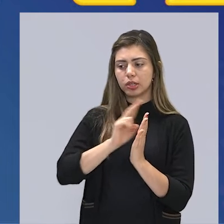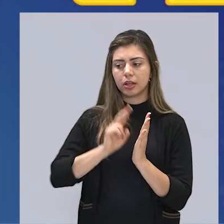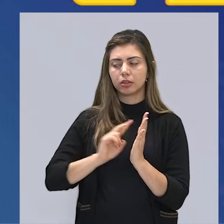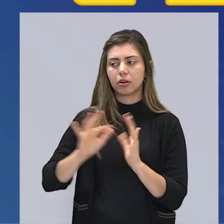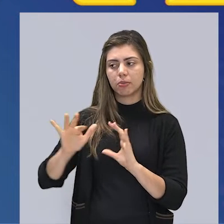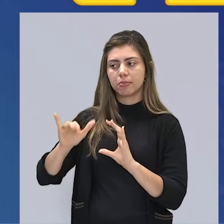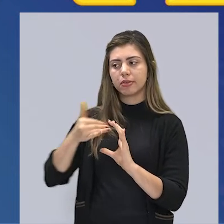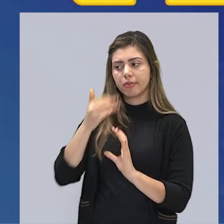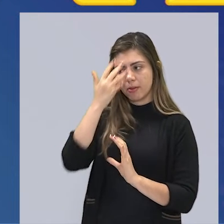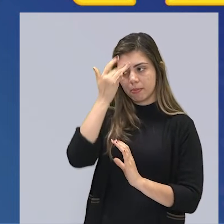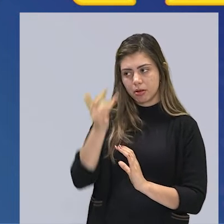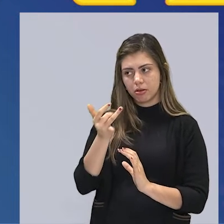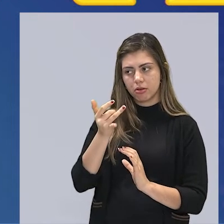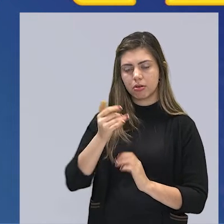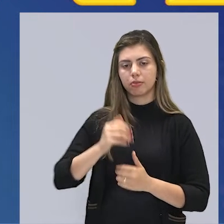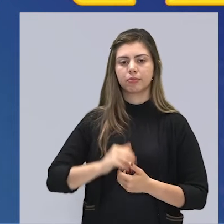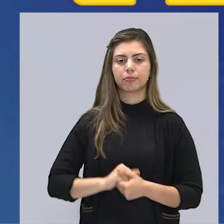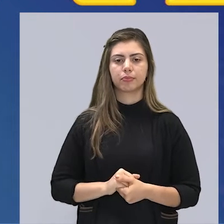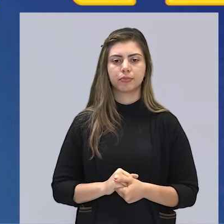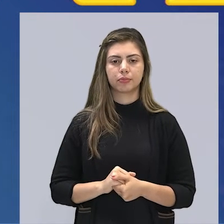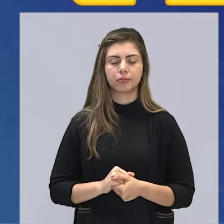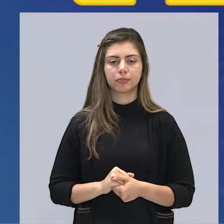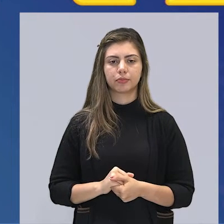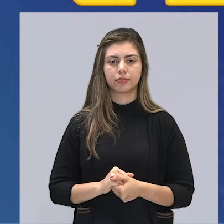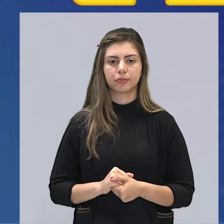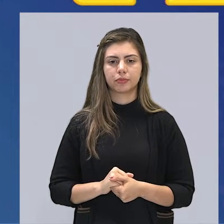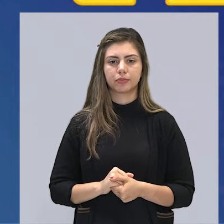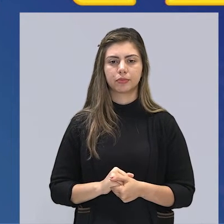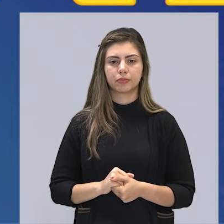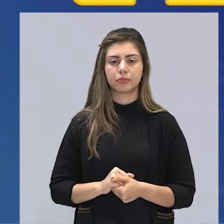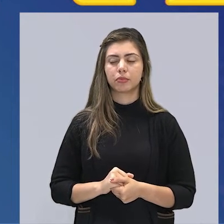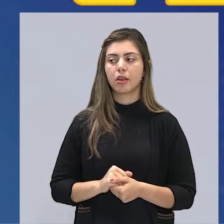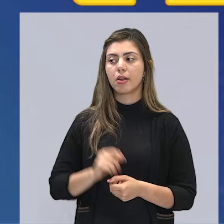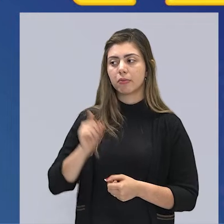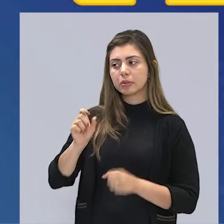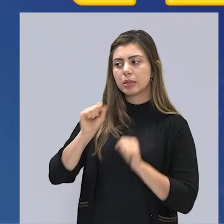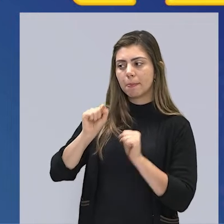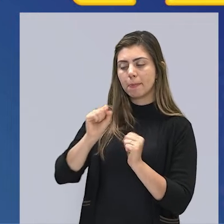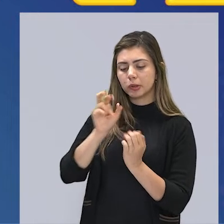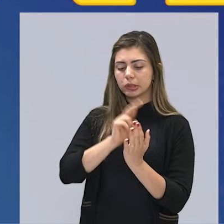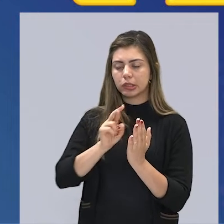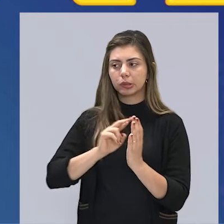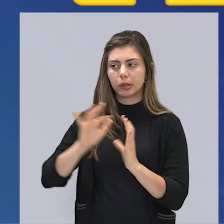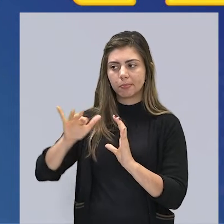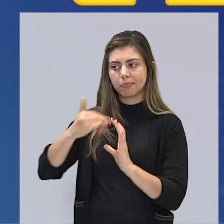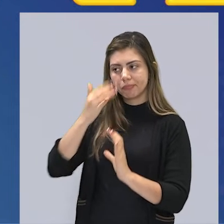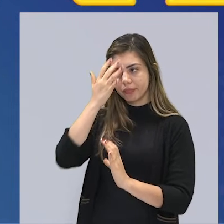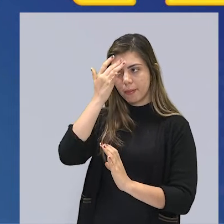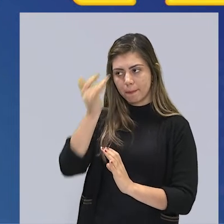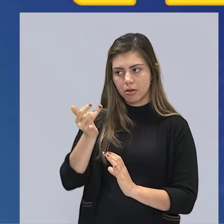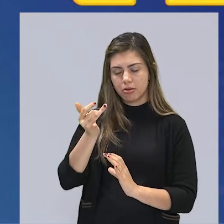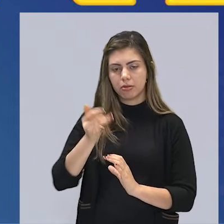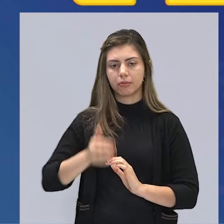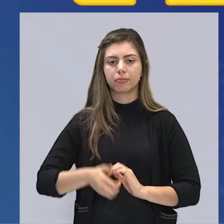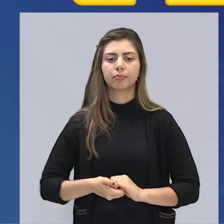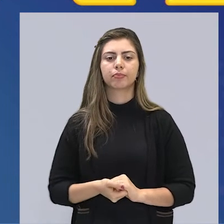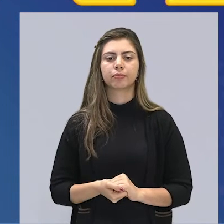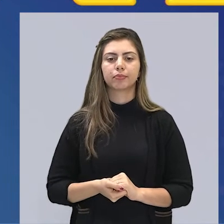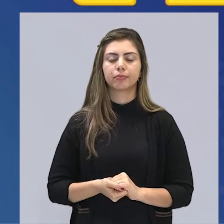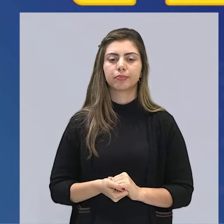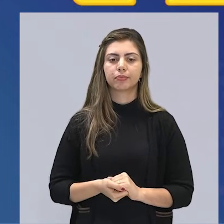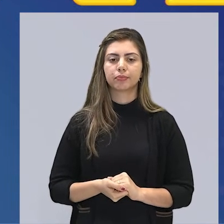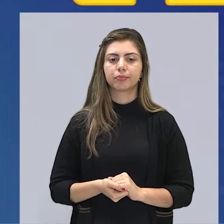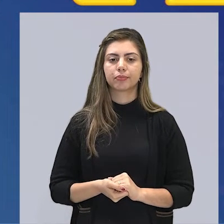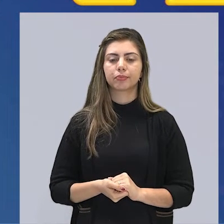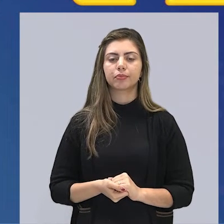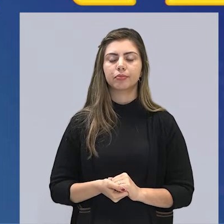send me the report by tomorrow? Você poderia me enviar o relatório amanhã? A palavrinha report normalmente é utilizado com sentido de